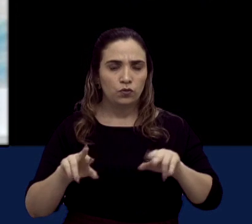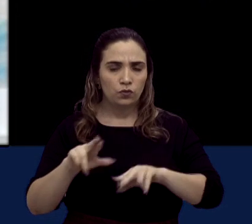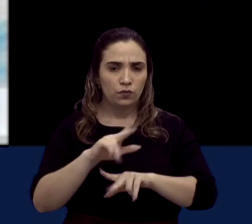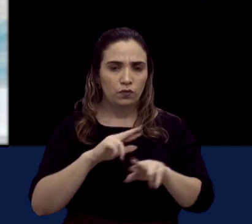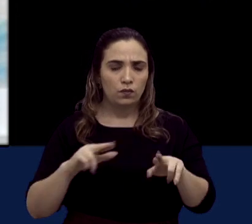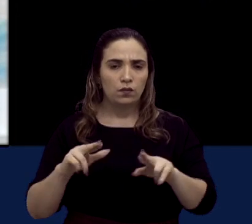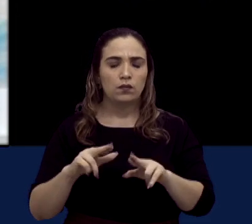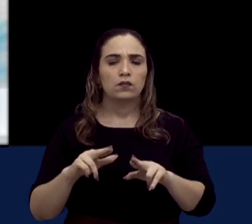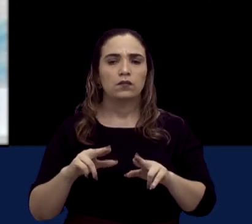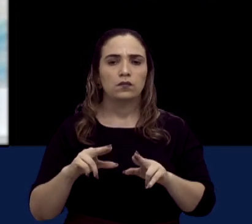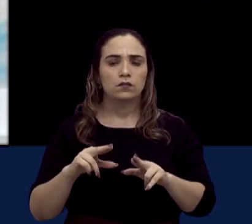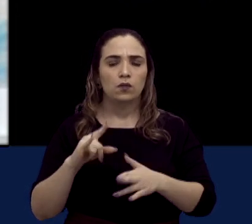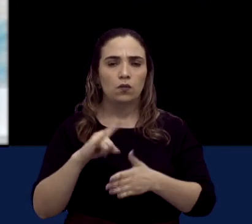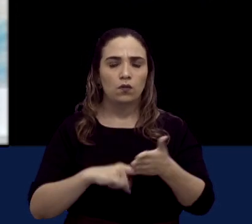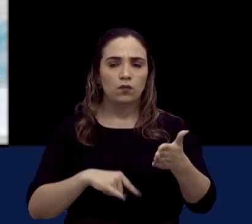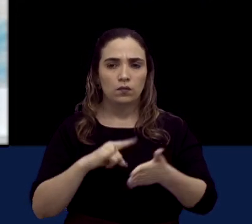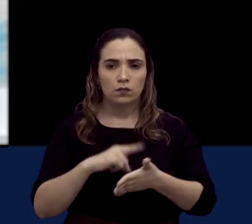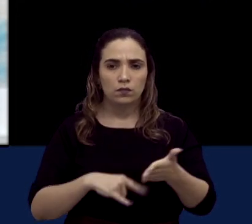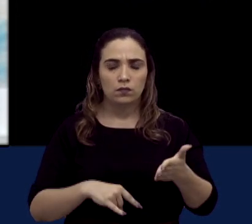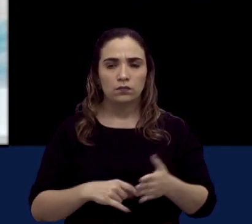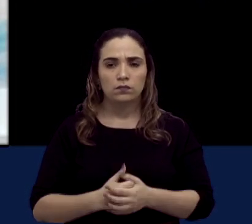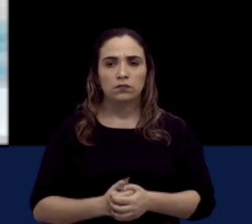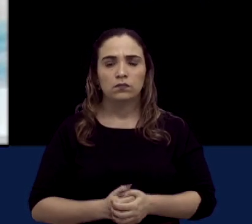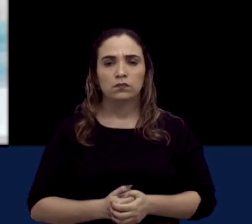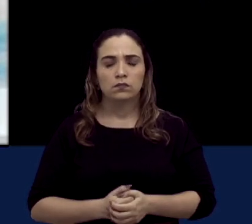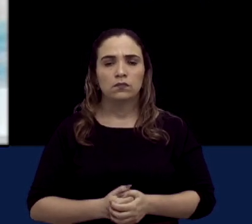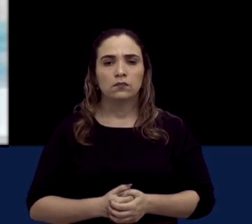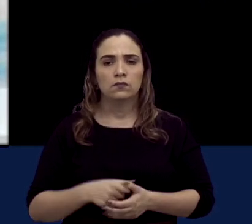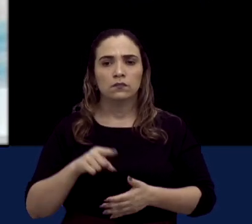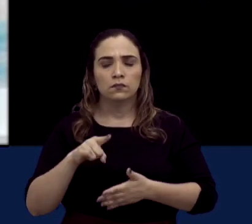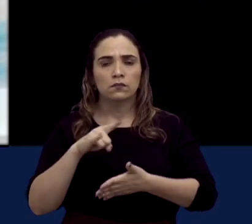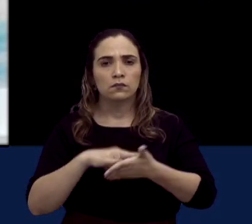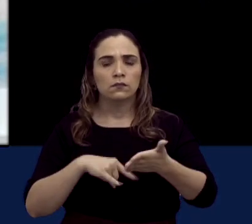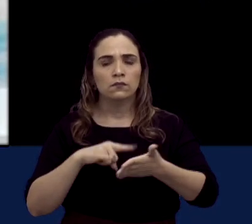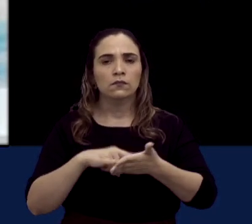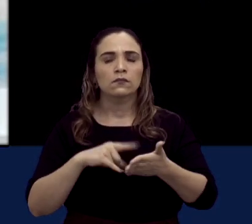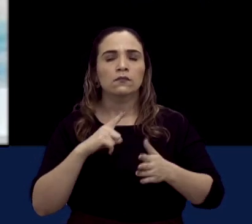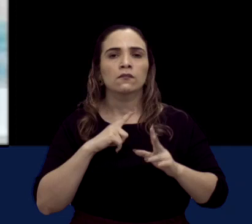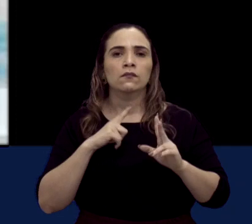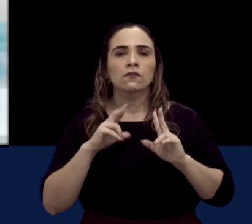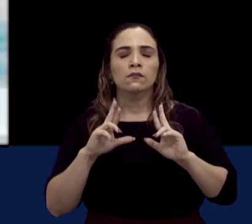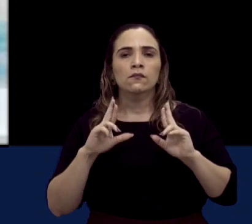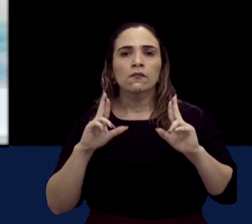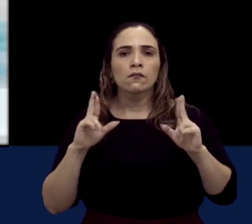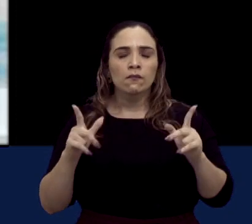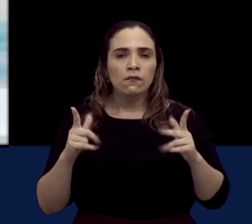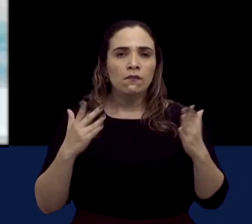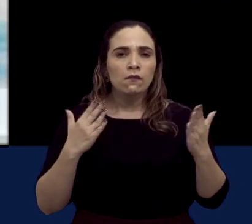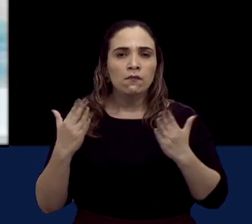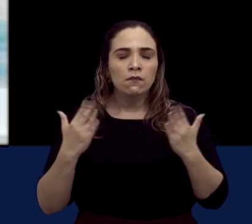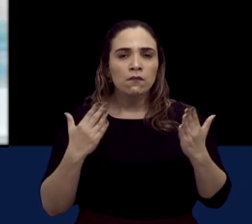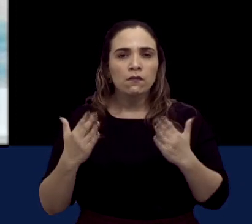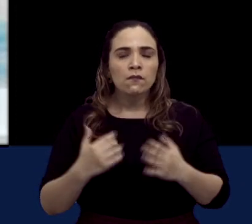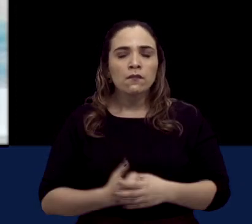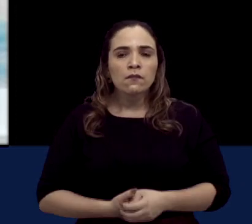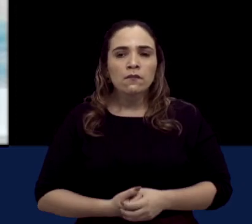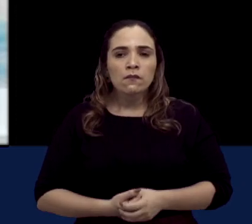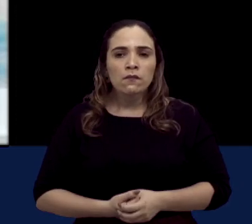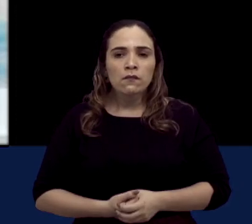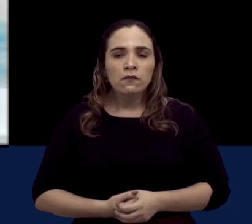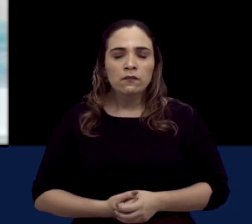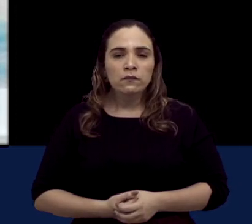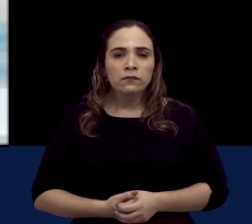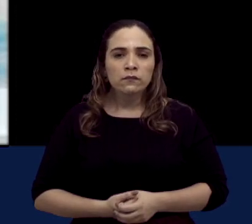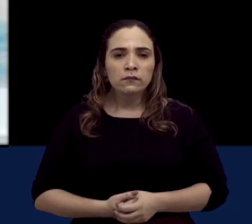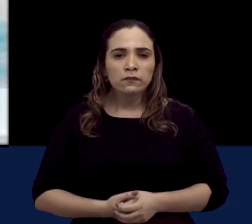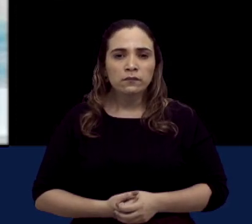contratos administrativos. Então, os contratos de gestão, eles são diferentes do contrato administrativo, né? E